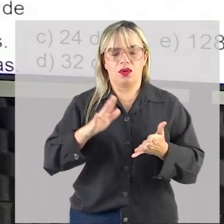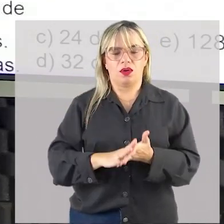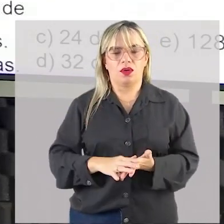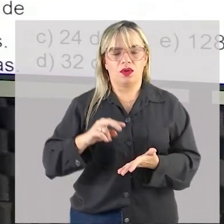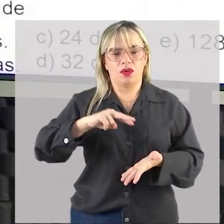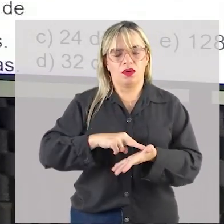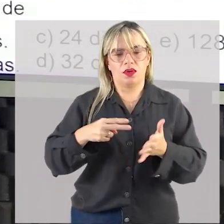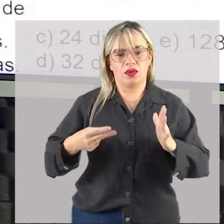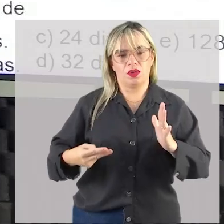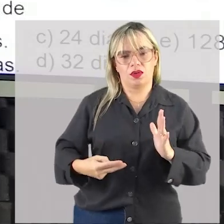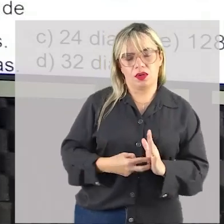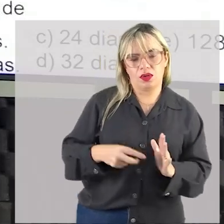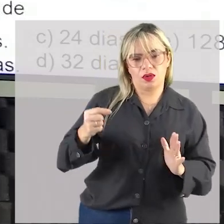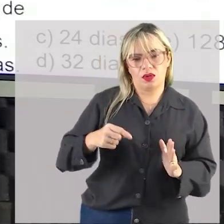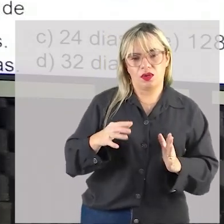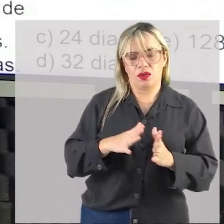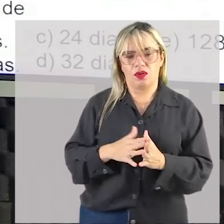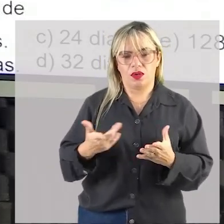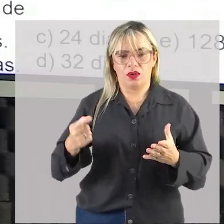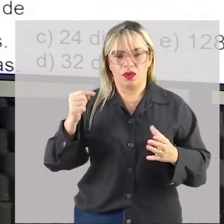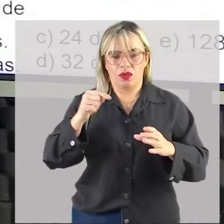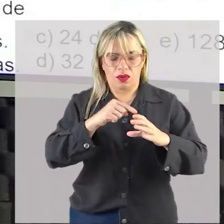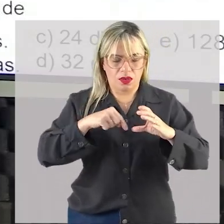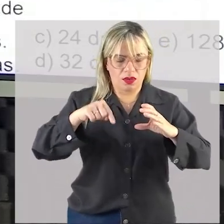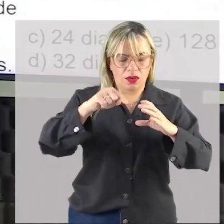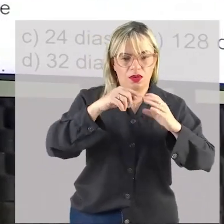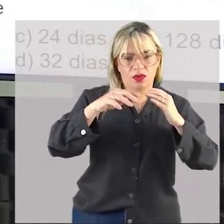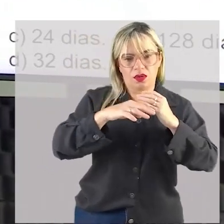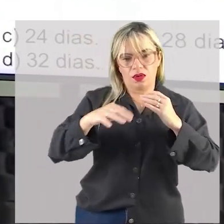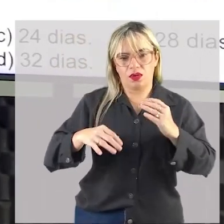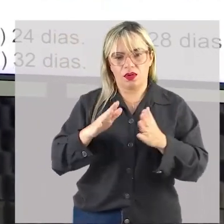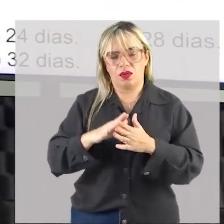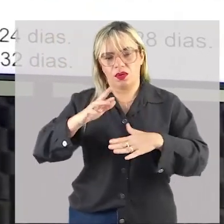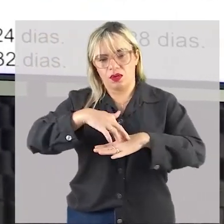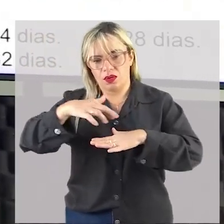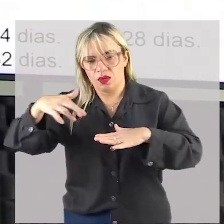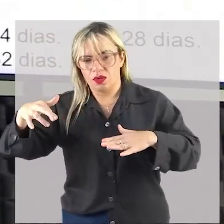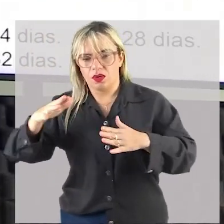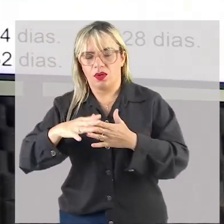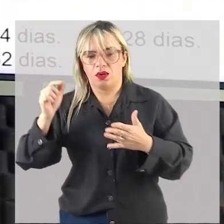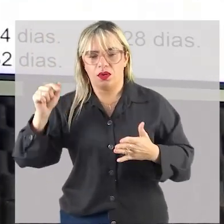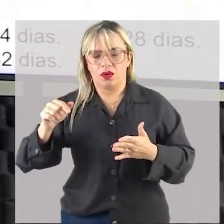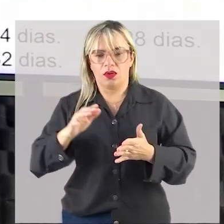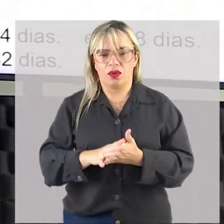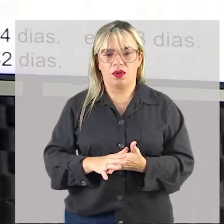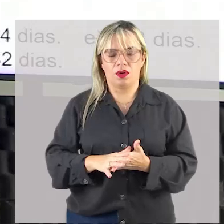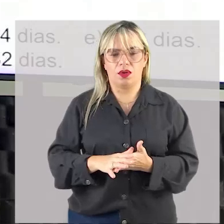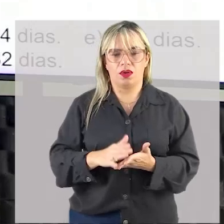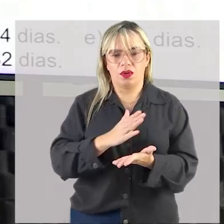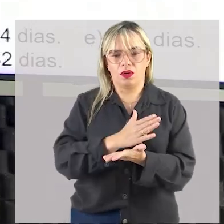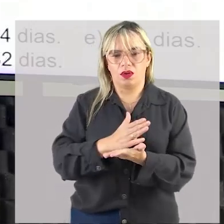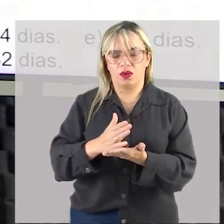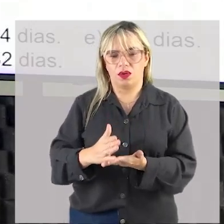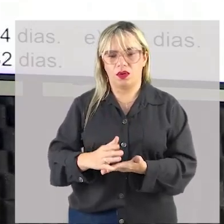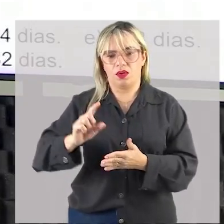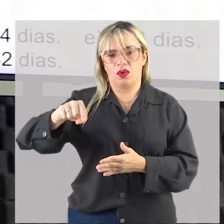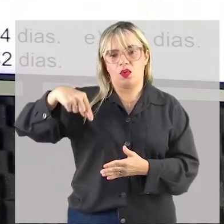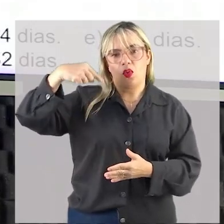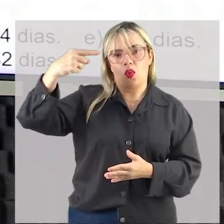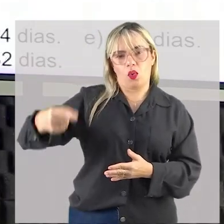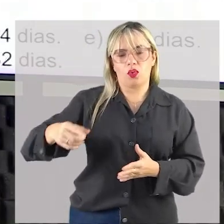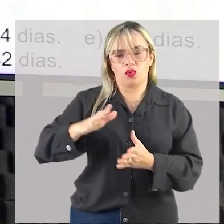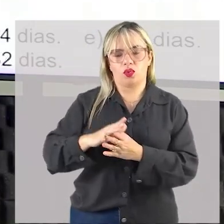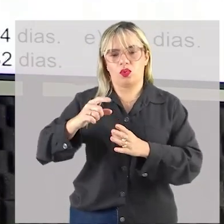Então, quer dizer que todas as vezes esse núcleo, por ser instável, começa a emitir radiação, esse núcleo começa a se transformar em um outro